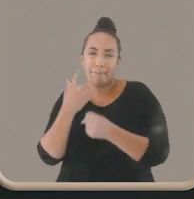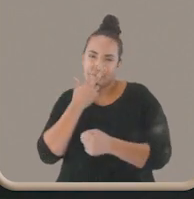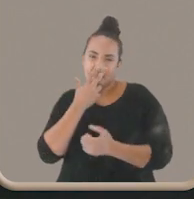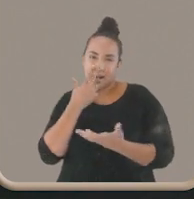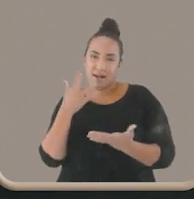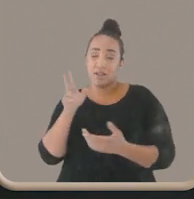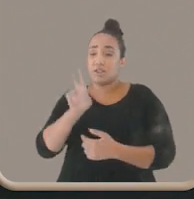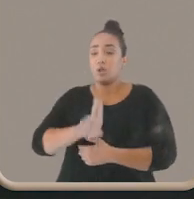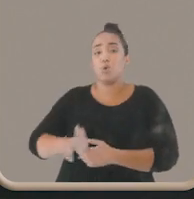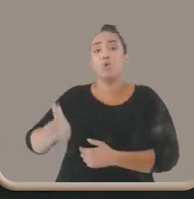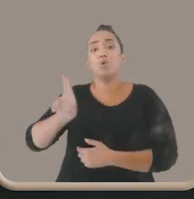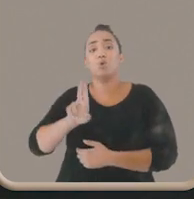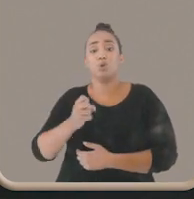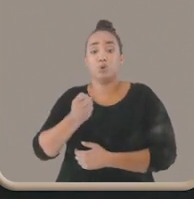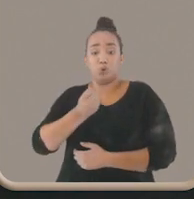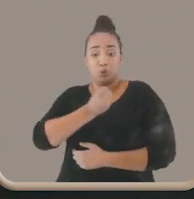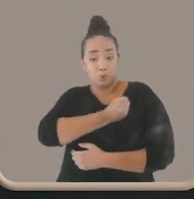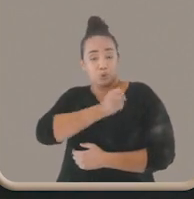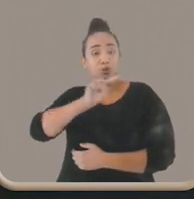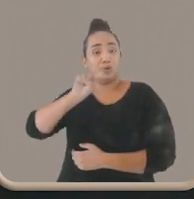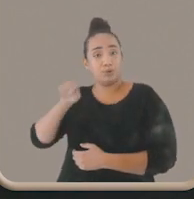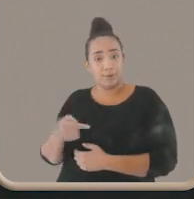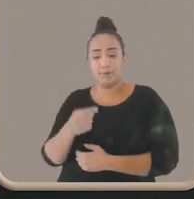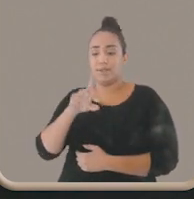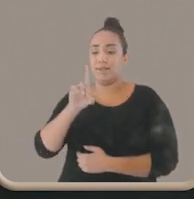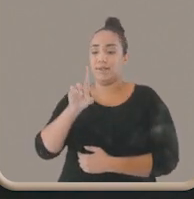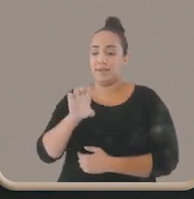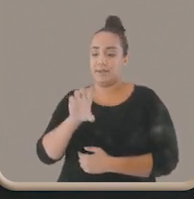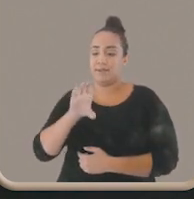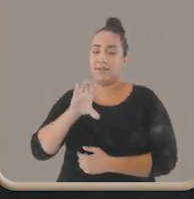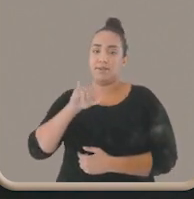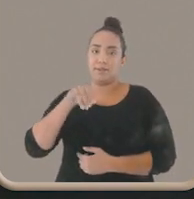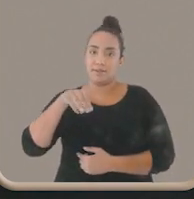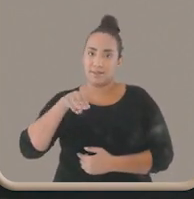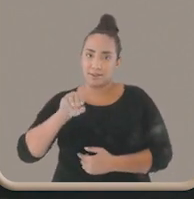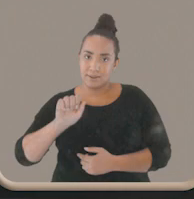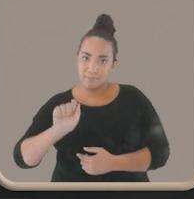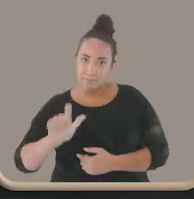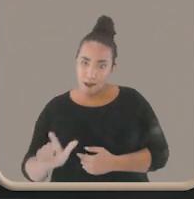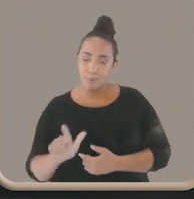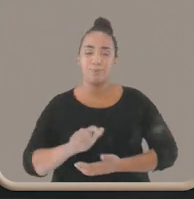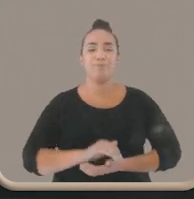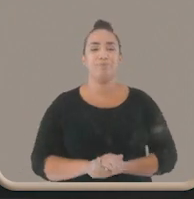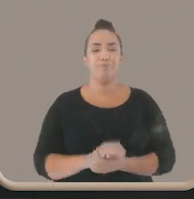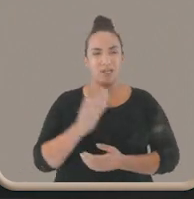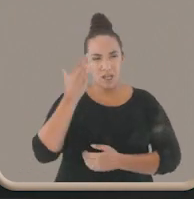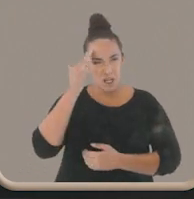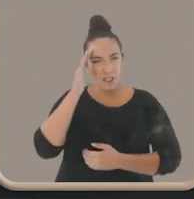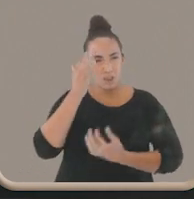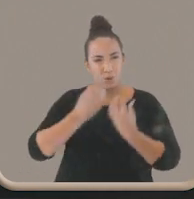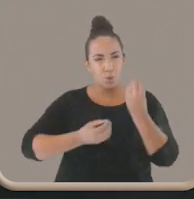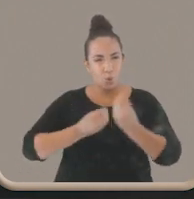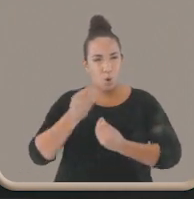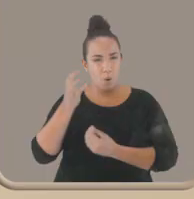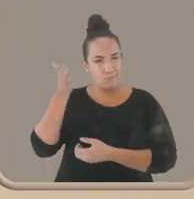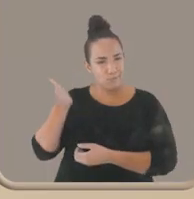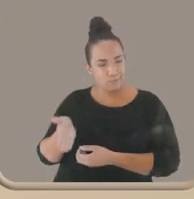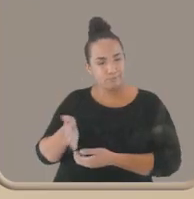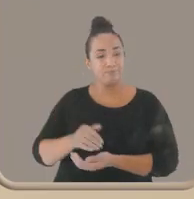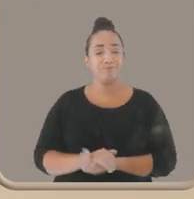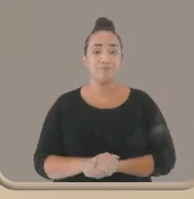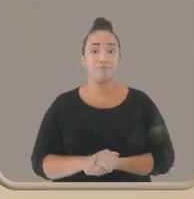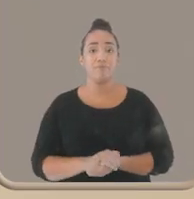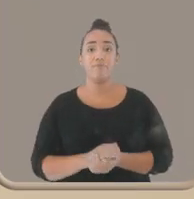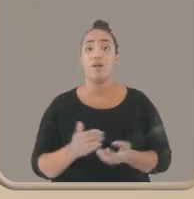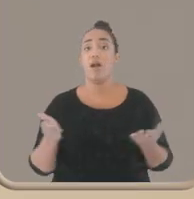assim, eu utilizo os números decimais, ou seja, com vírgula. Deu para entender o que são números decimais?